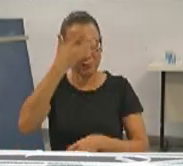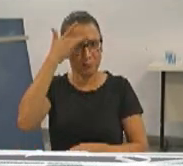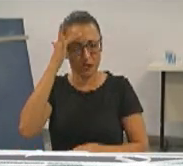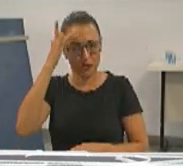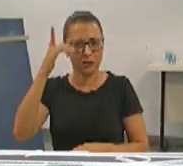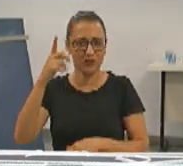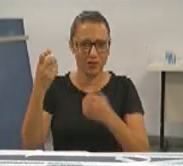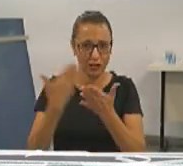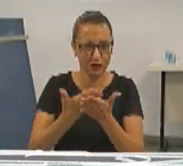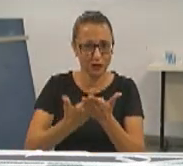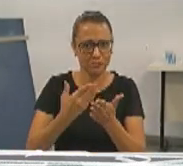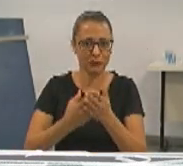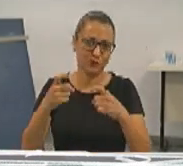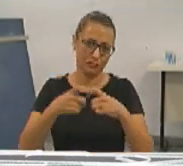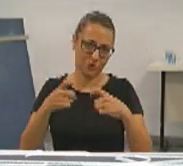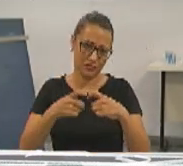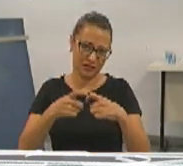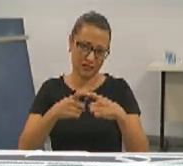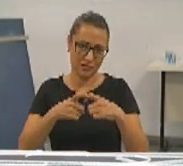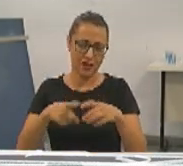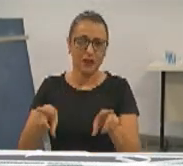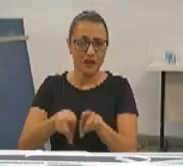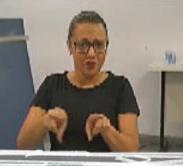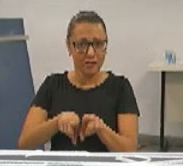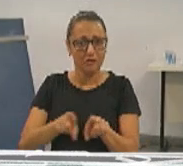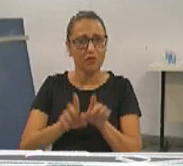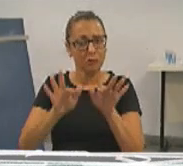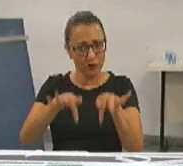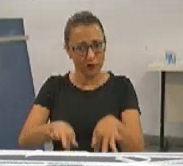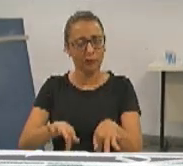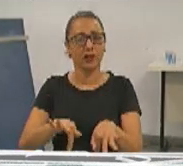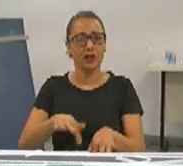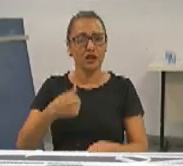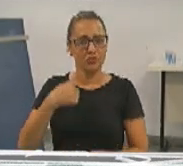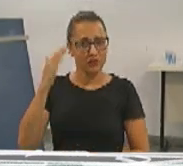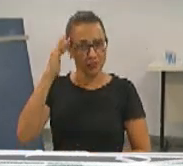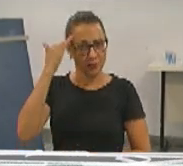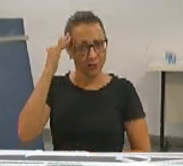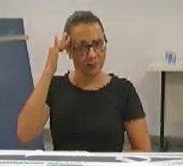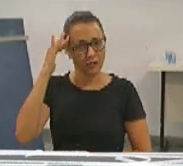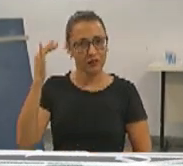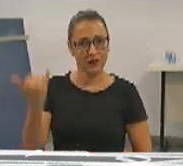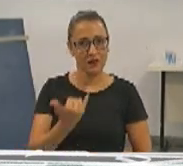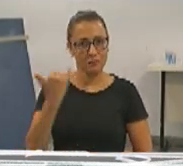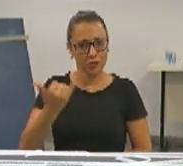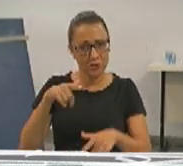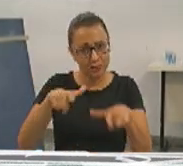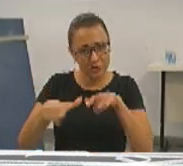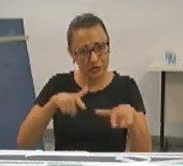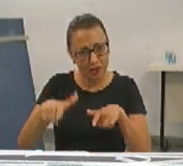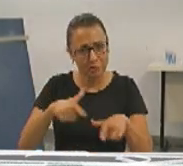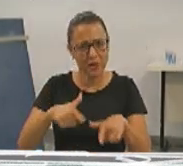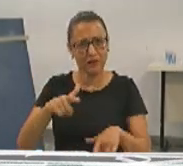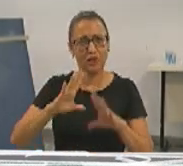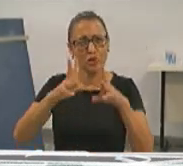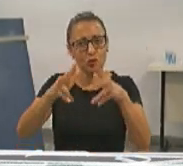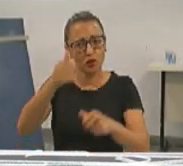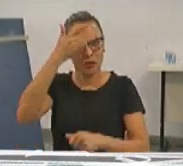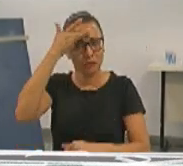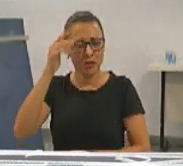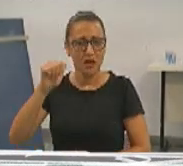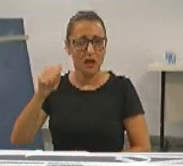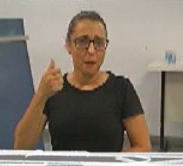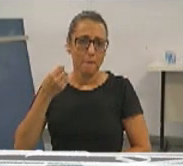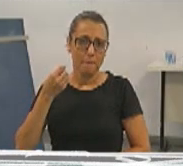que conhecemos os problemas dos quais sofre o HU, mas também reconhecemos o trabalho incansável realizado pelos quase